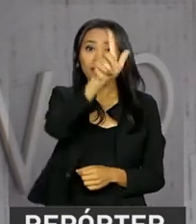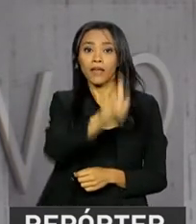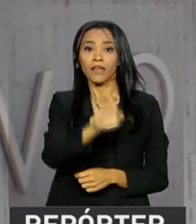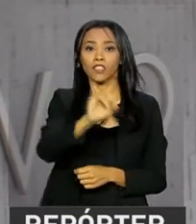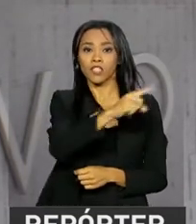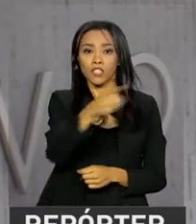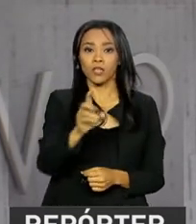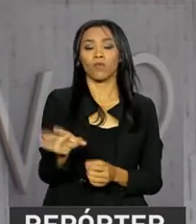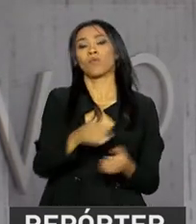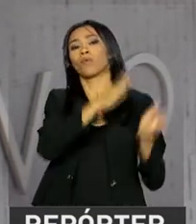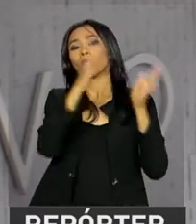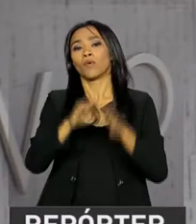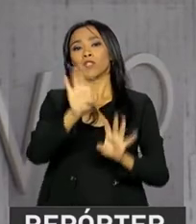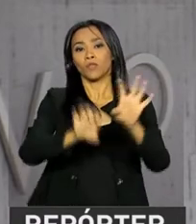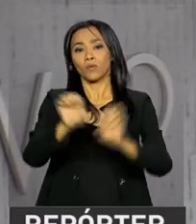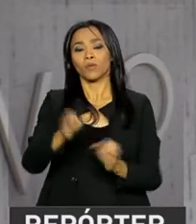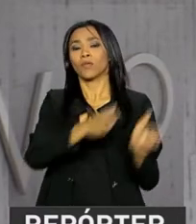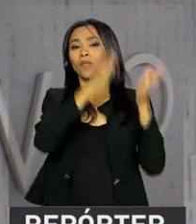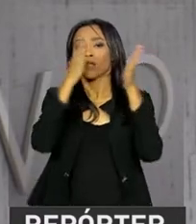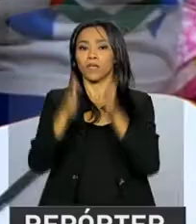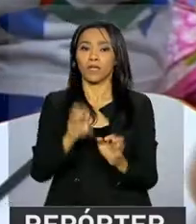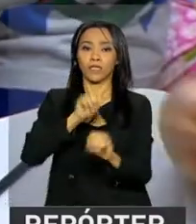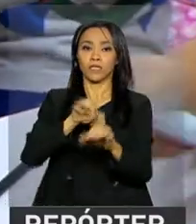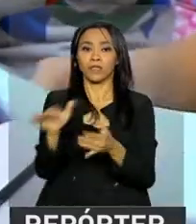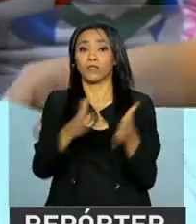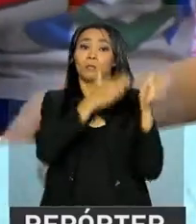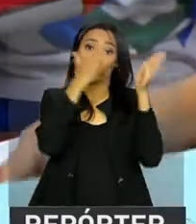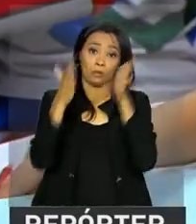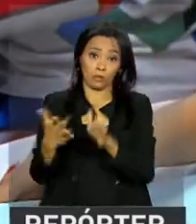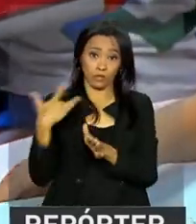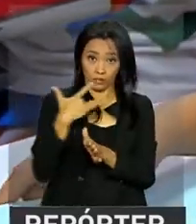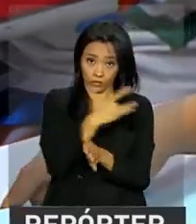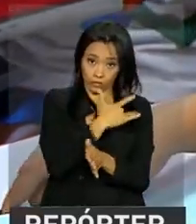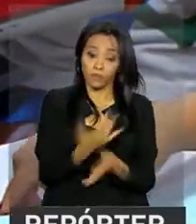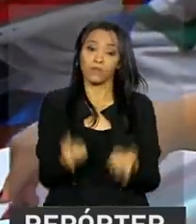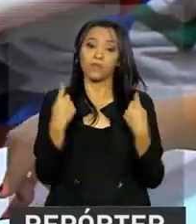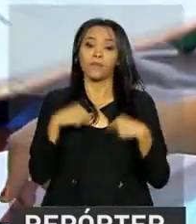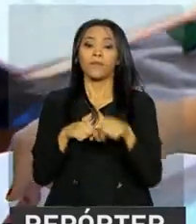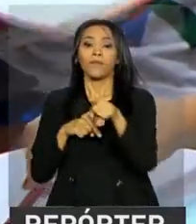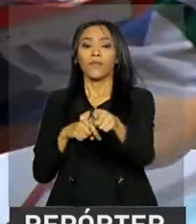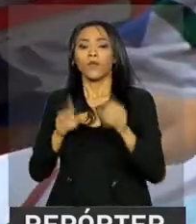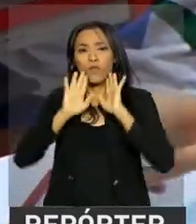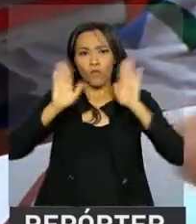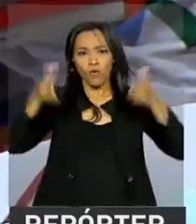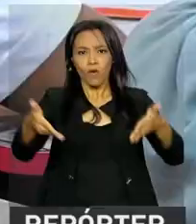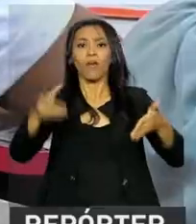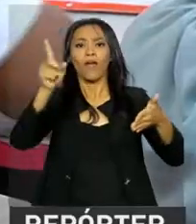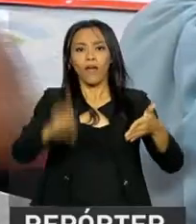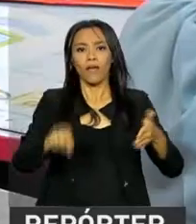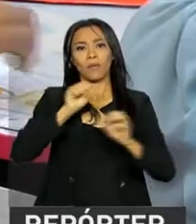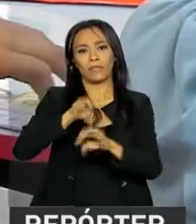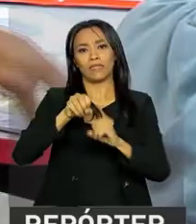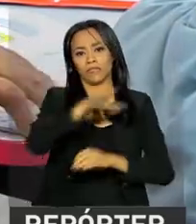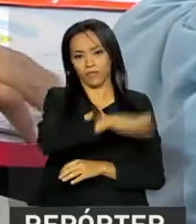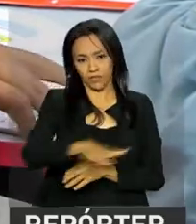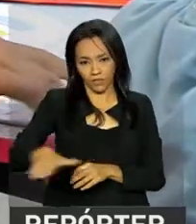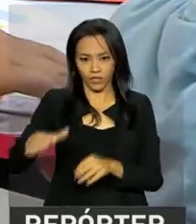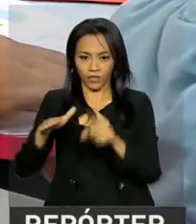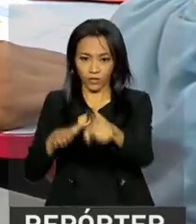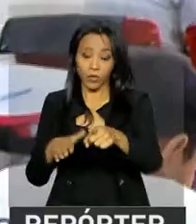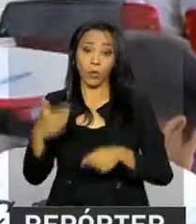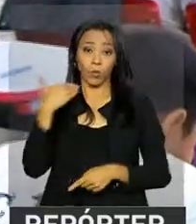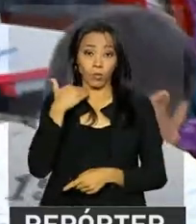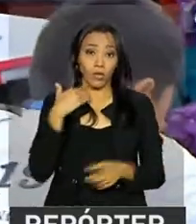infraestrutura educação e saúde já no vídeo em foco foi a educação infantil o banco interamericano